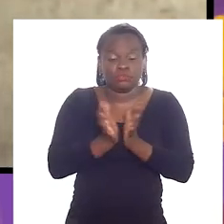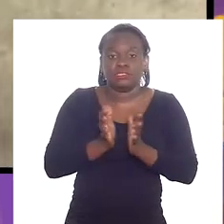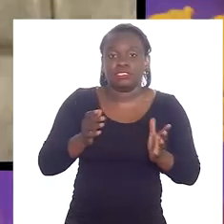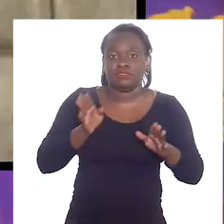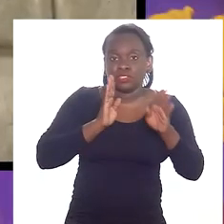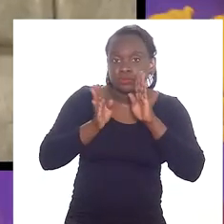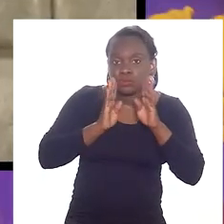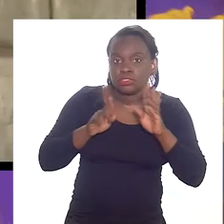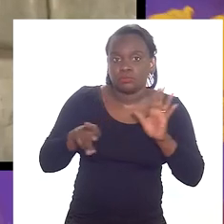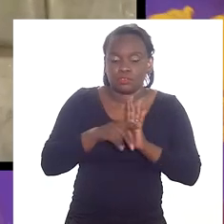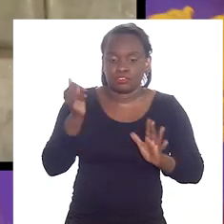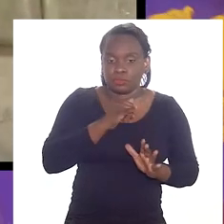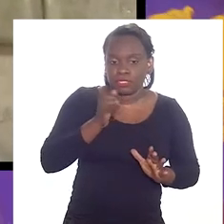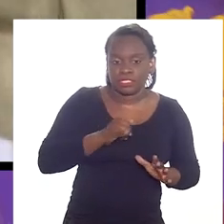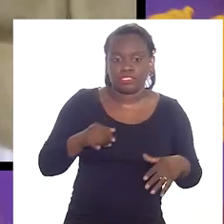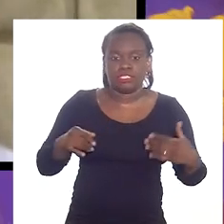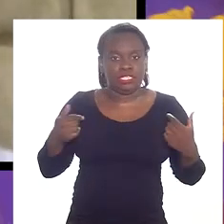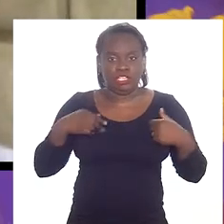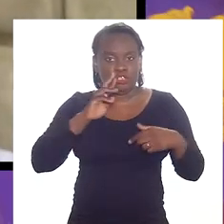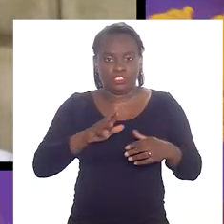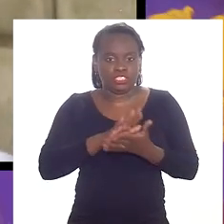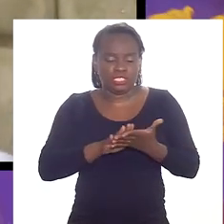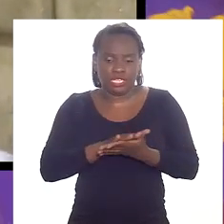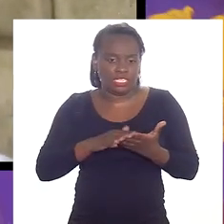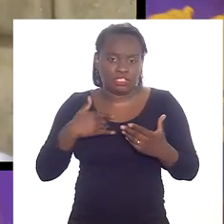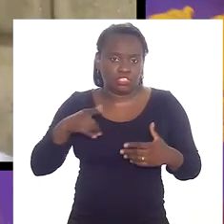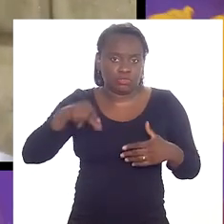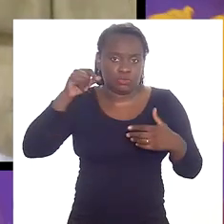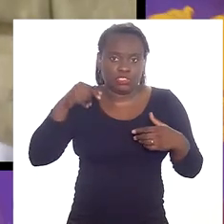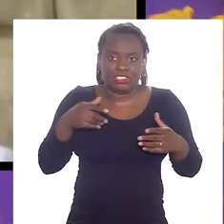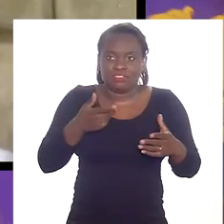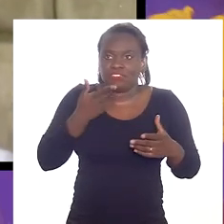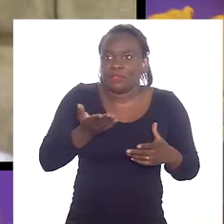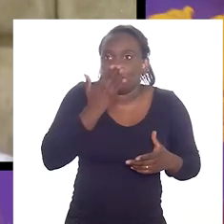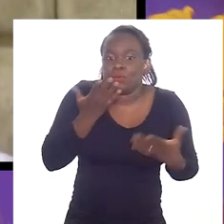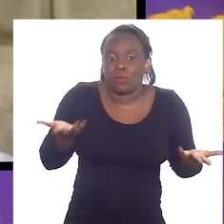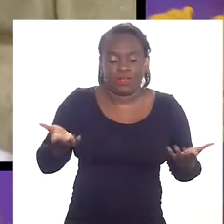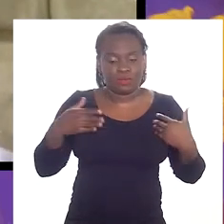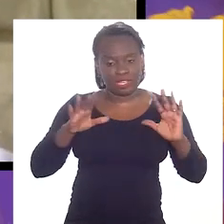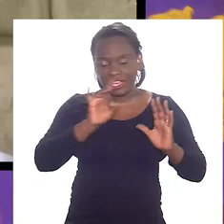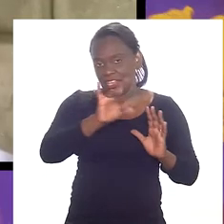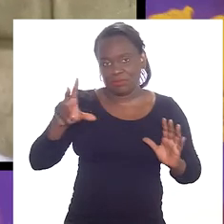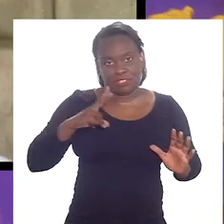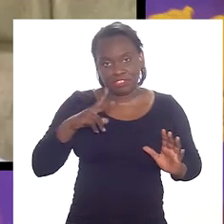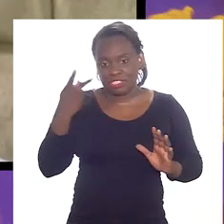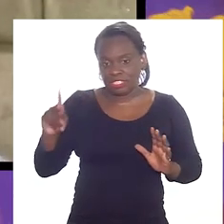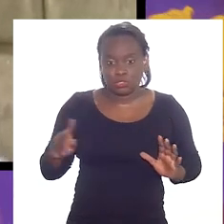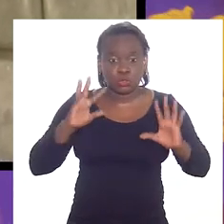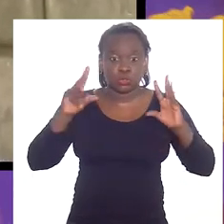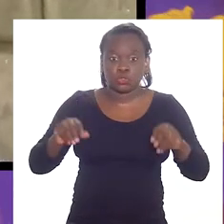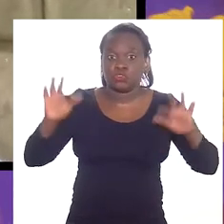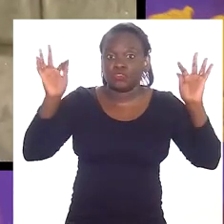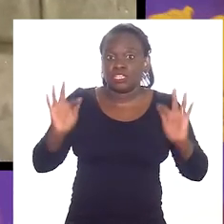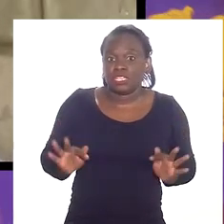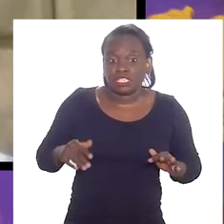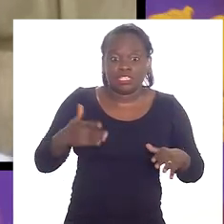Rui Guilherme e Luiz, de eu virar meme na internet na torcida do clube rival, do Flamengo. E eu lembro